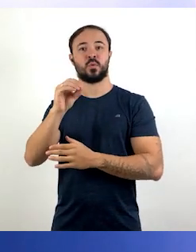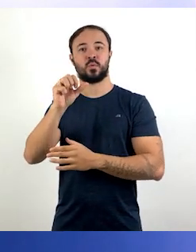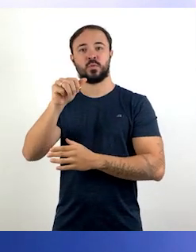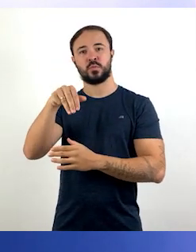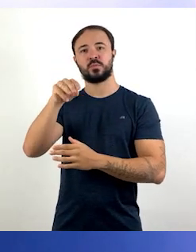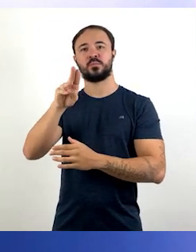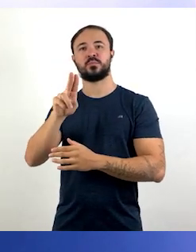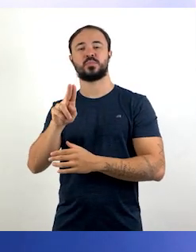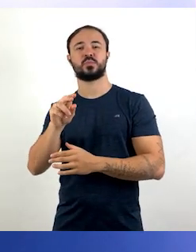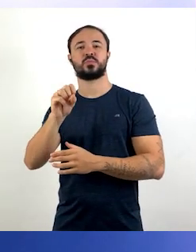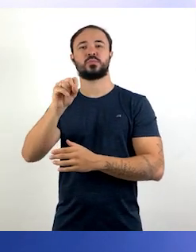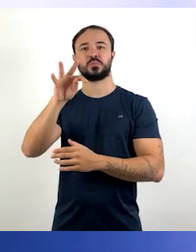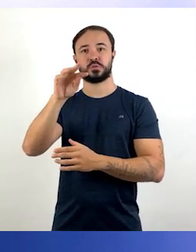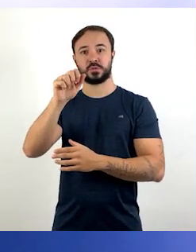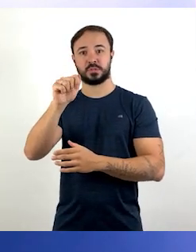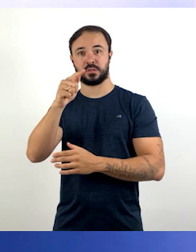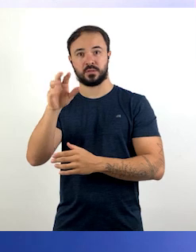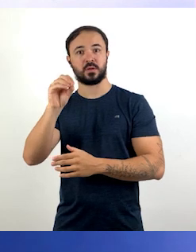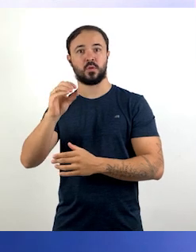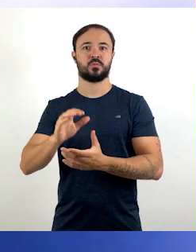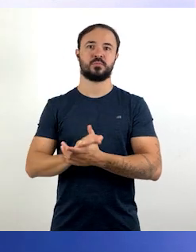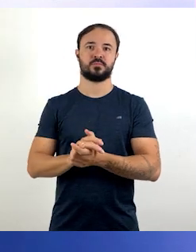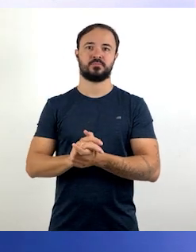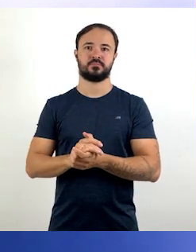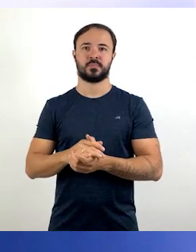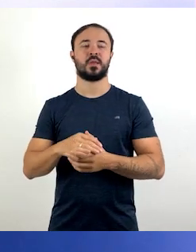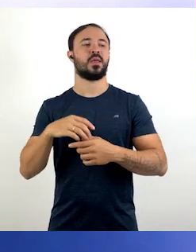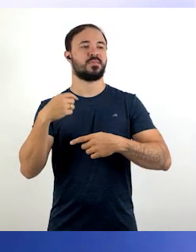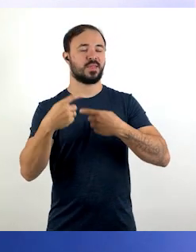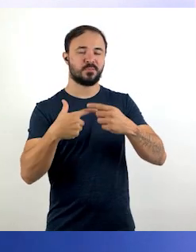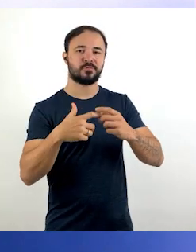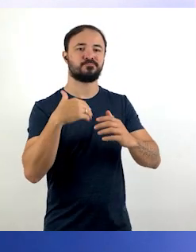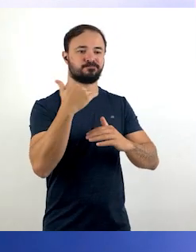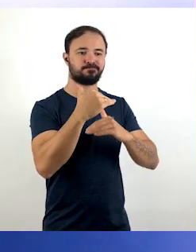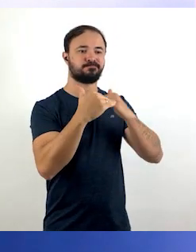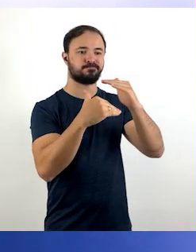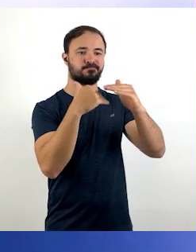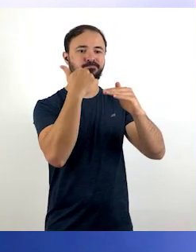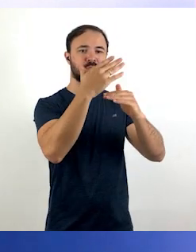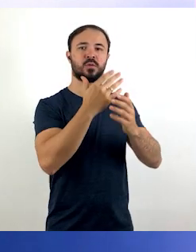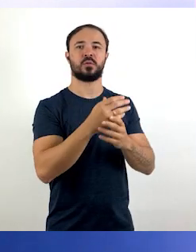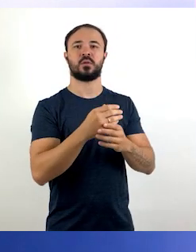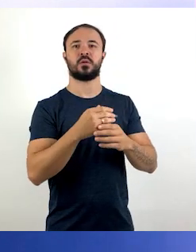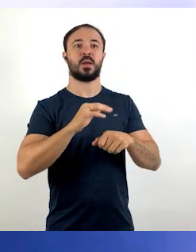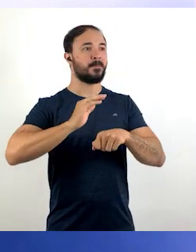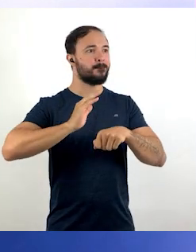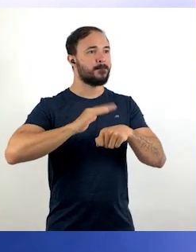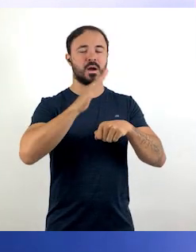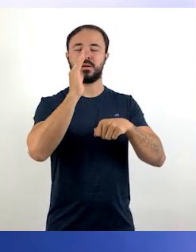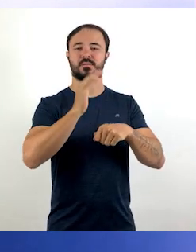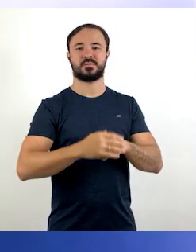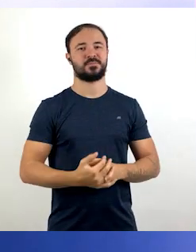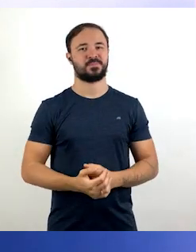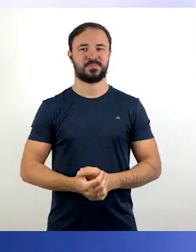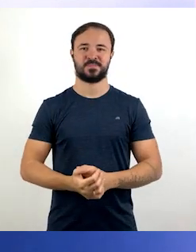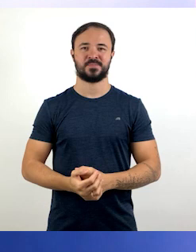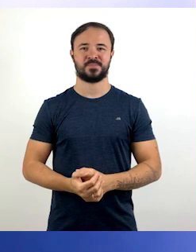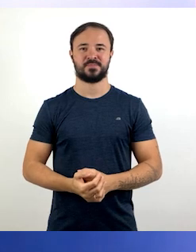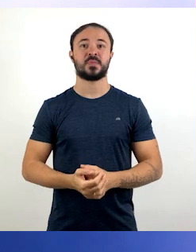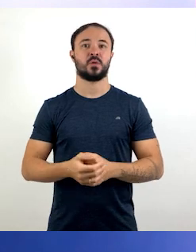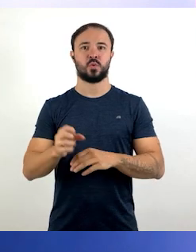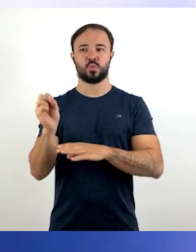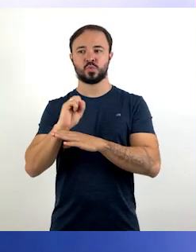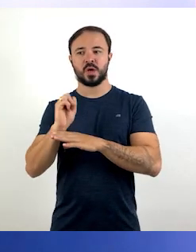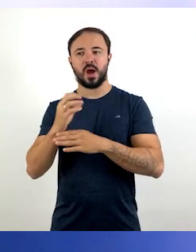substituindo a madeira por outros elementos, ele foi ficando mais eficiente e a combustão passou a ser interna, como é o caso de hoje em dia.